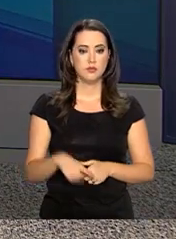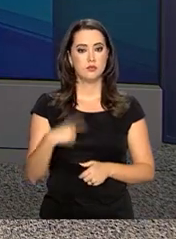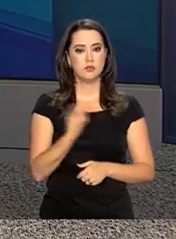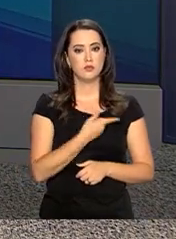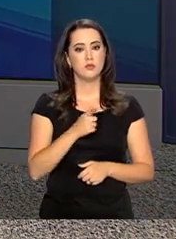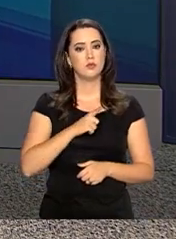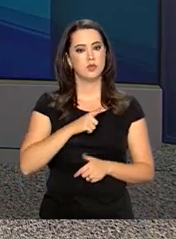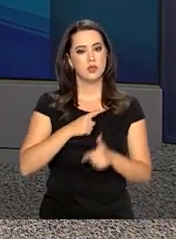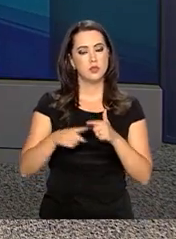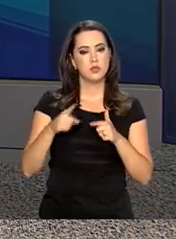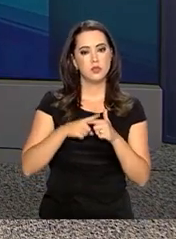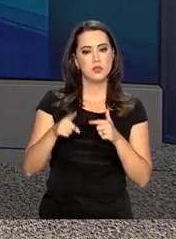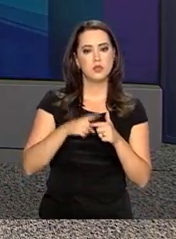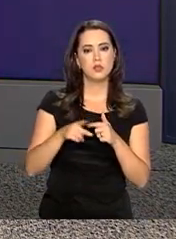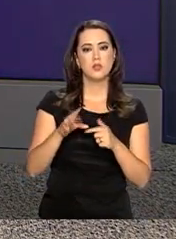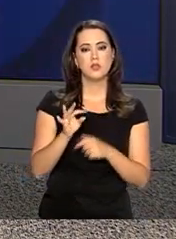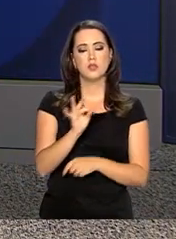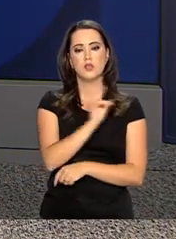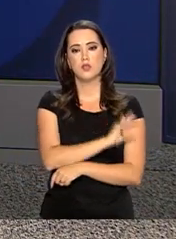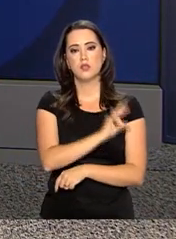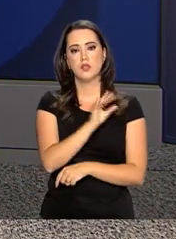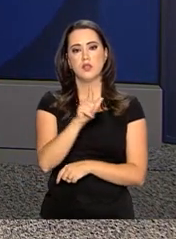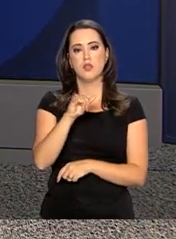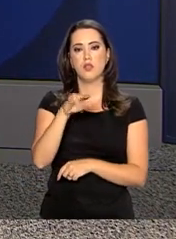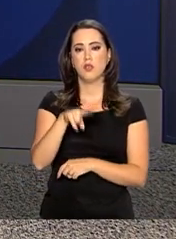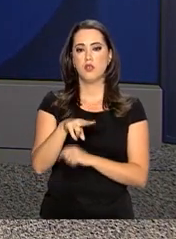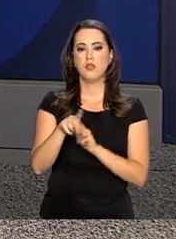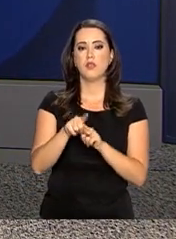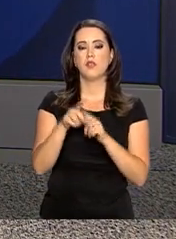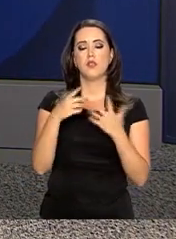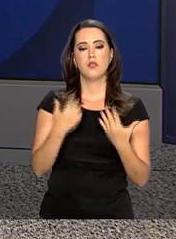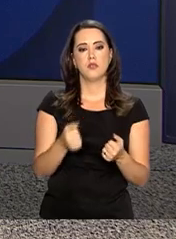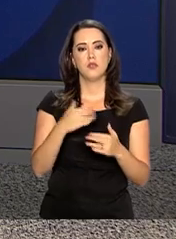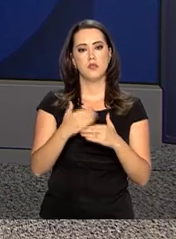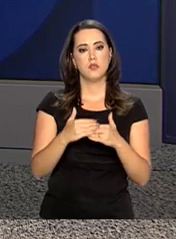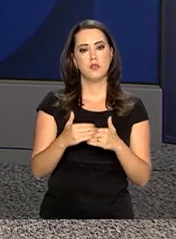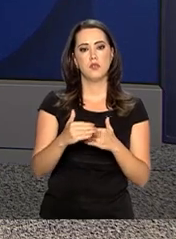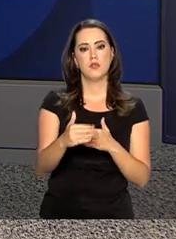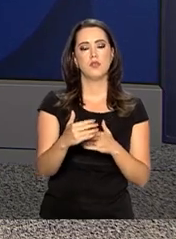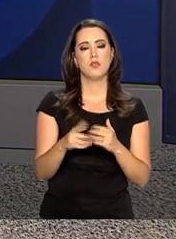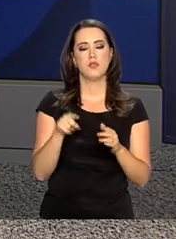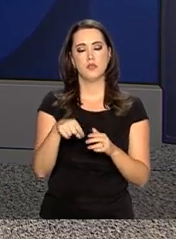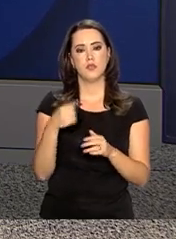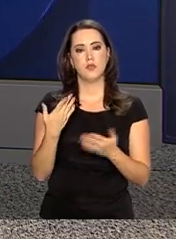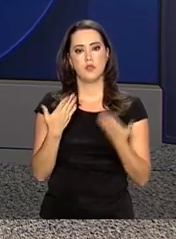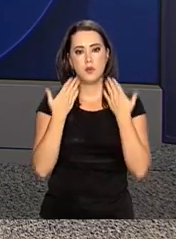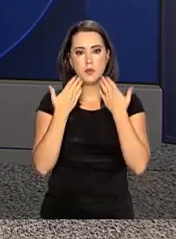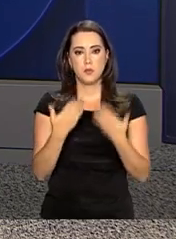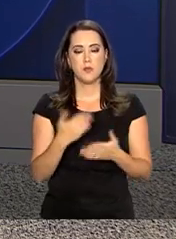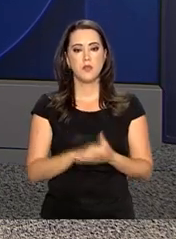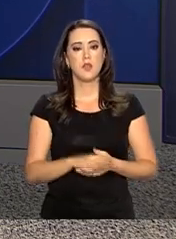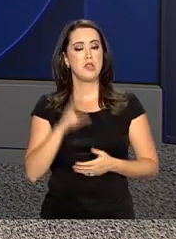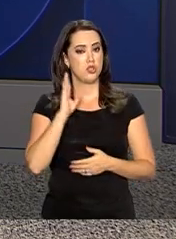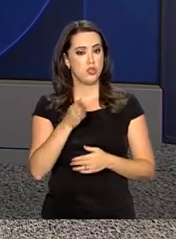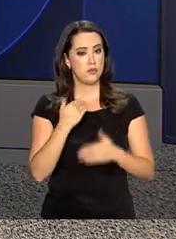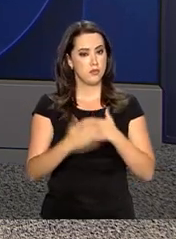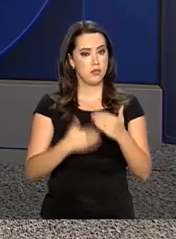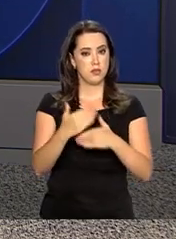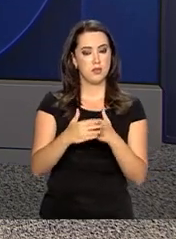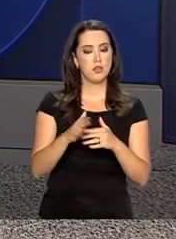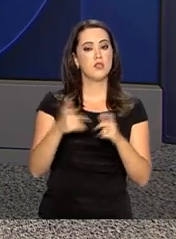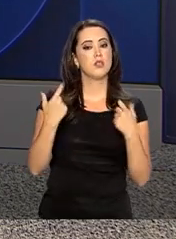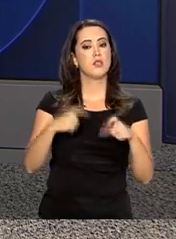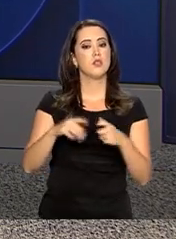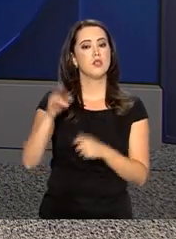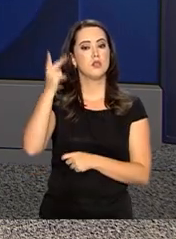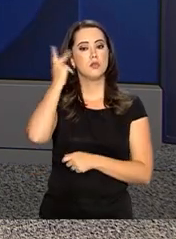Nós tivemos um problema técnico com o link da Daniele Popov. Vamos então continuar o jornal. Já está em funcionamento em